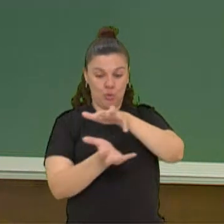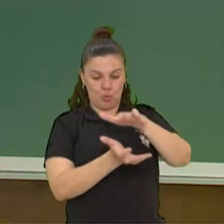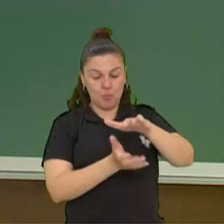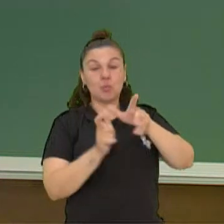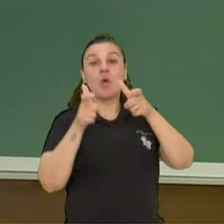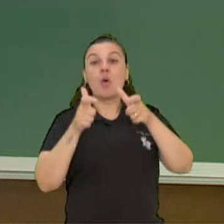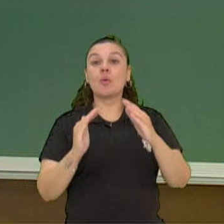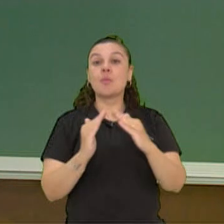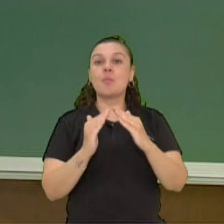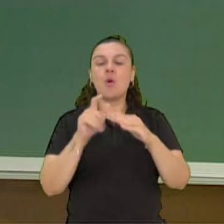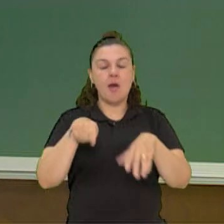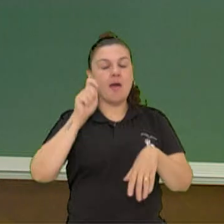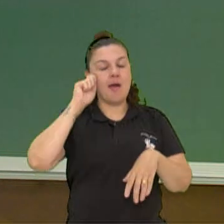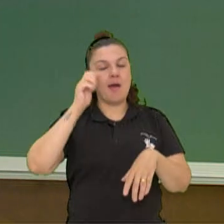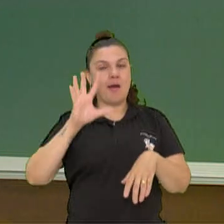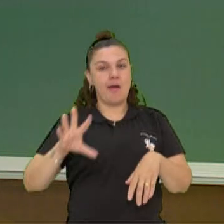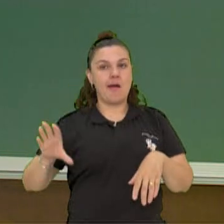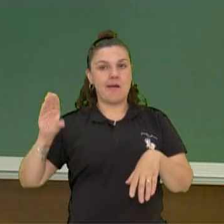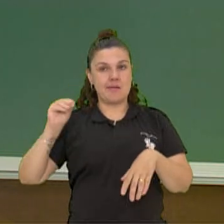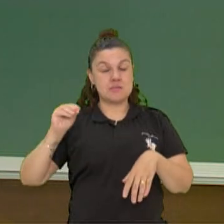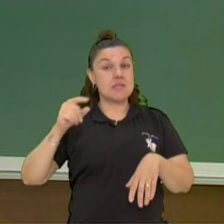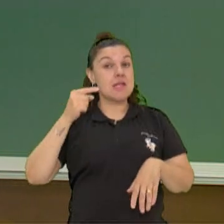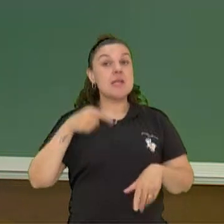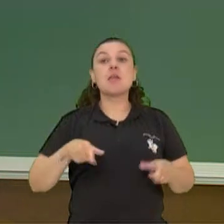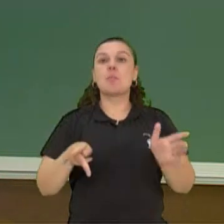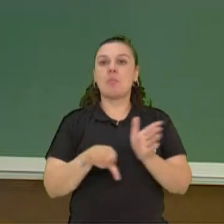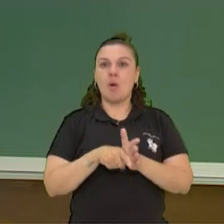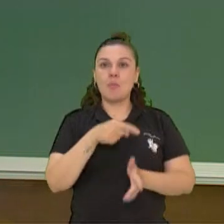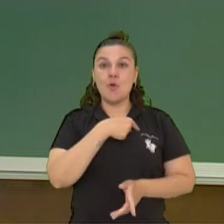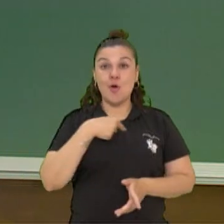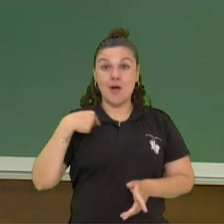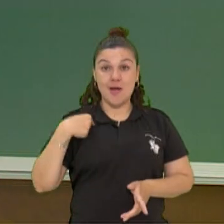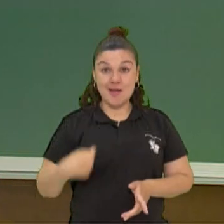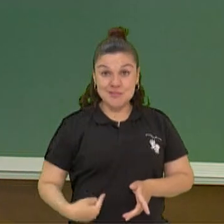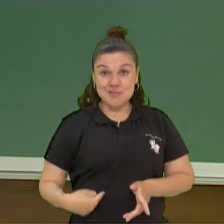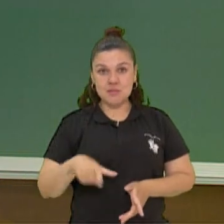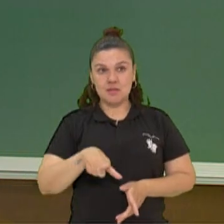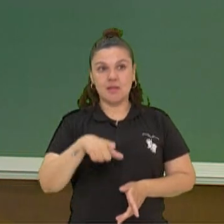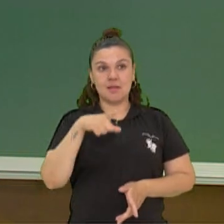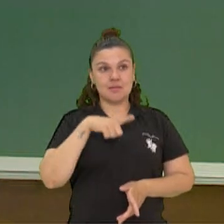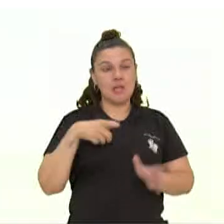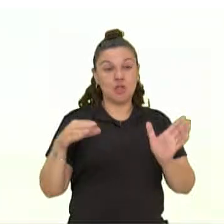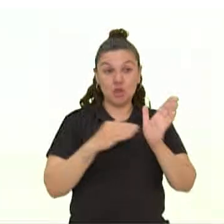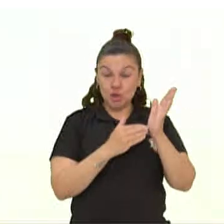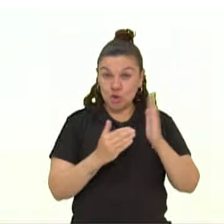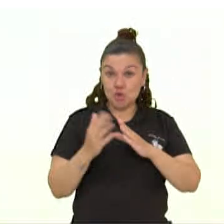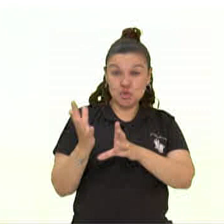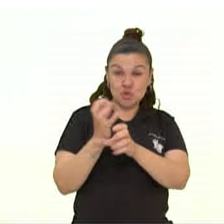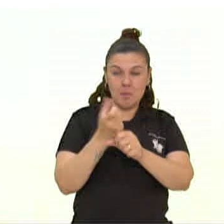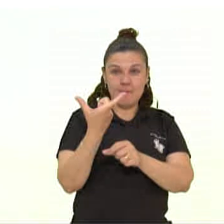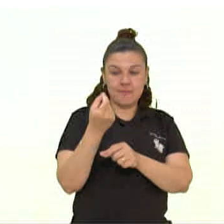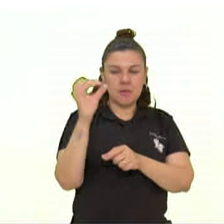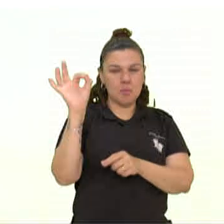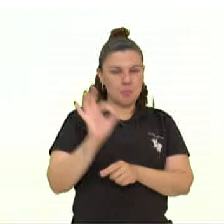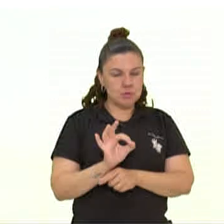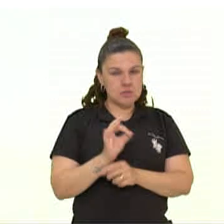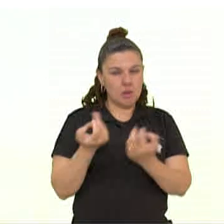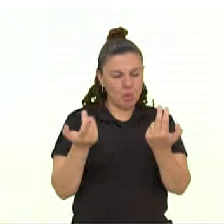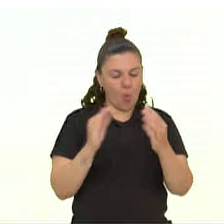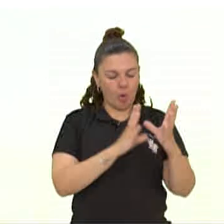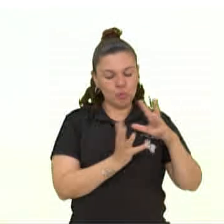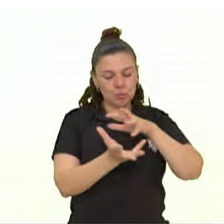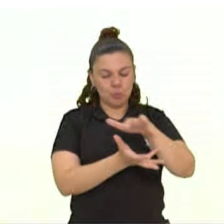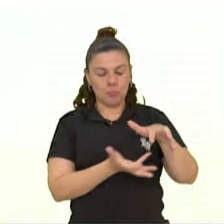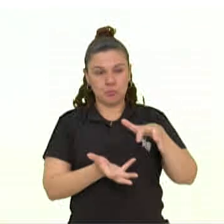continente asiático e a China sozinha tem 20% do total de habitantes do planeta. Em conjunto, África e